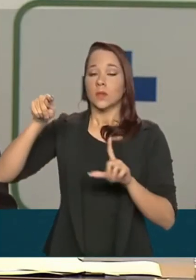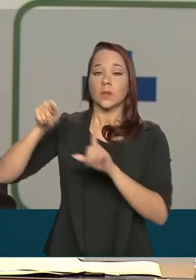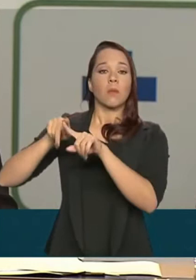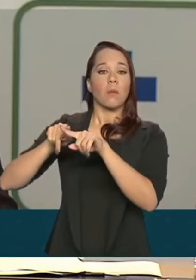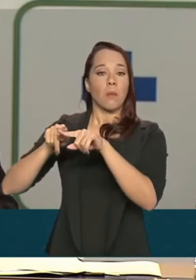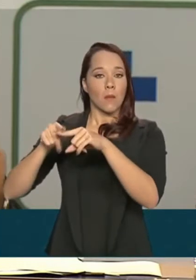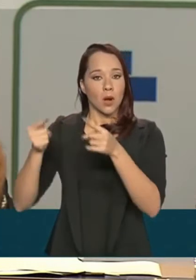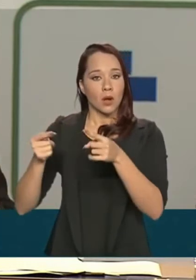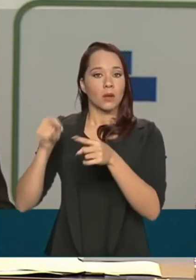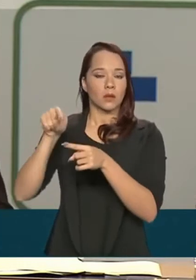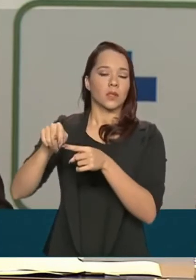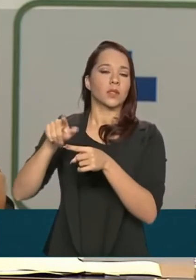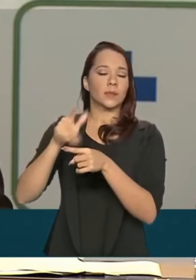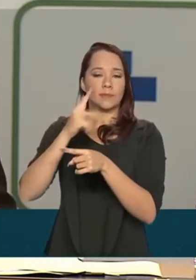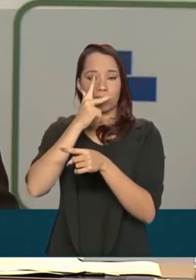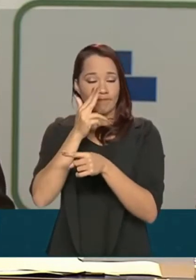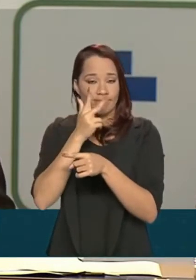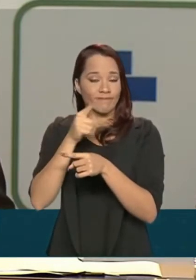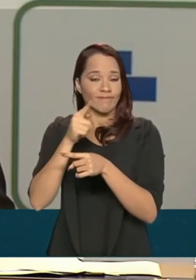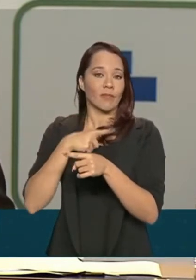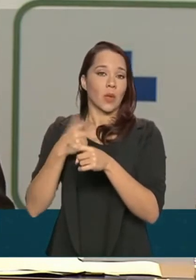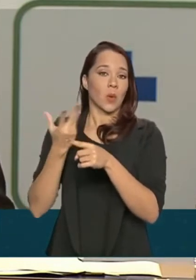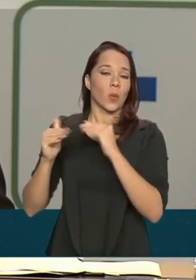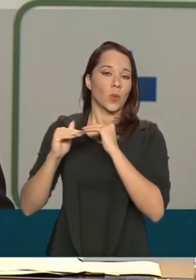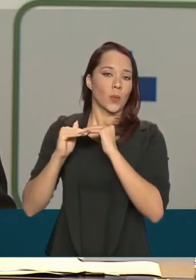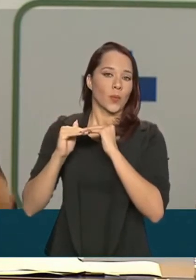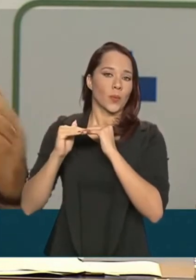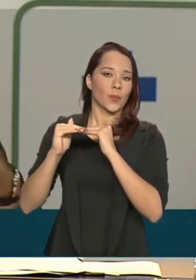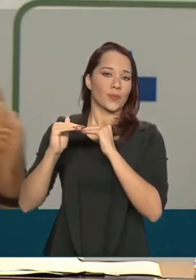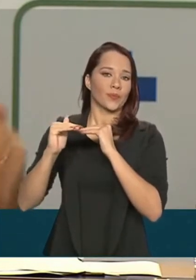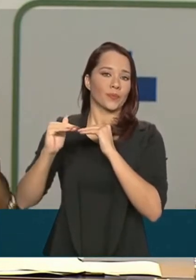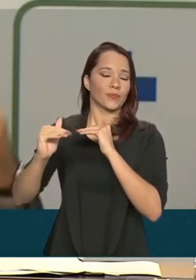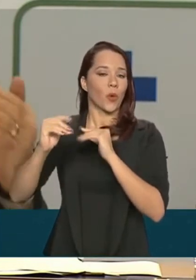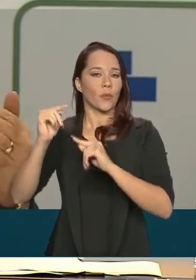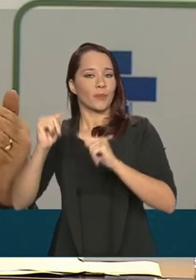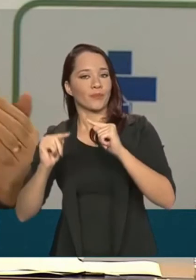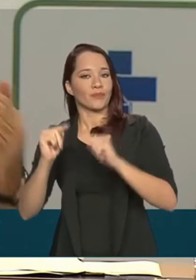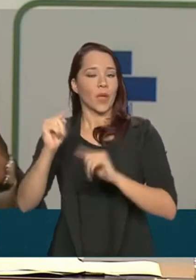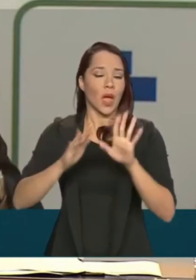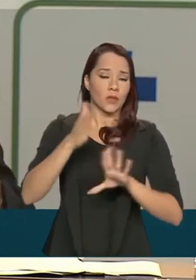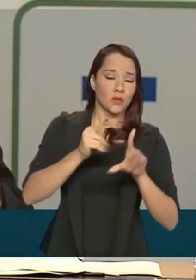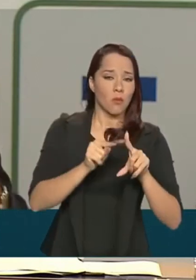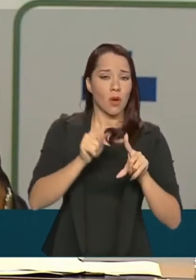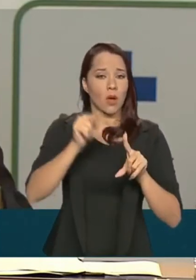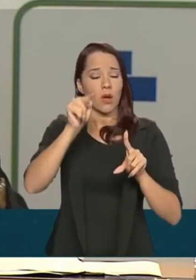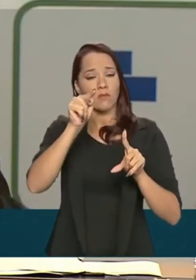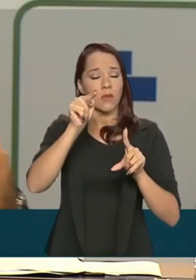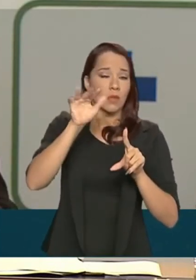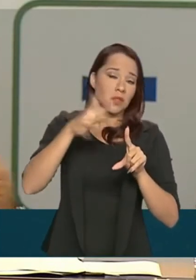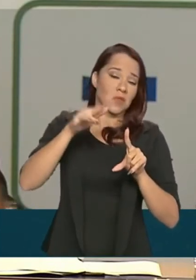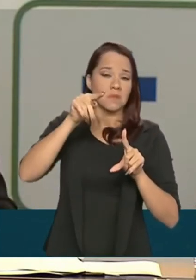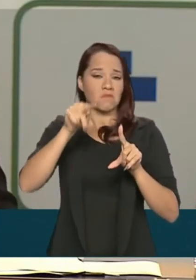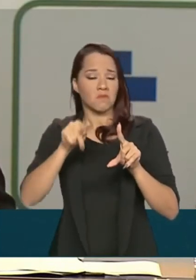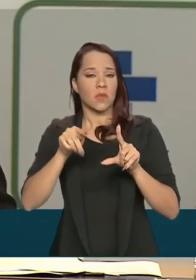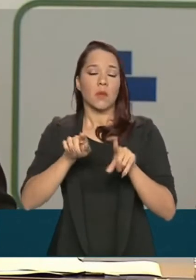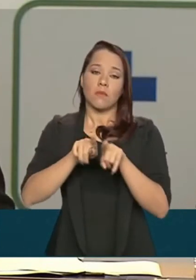mas tem se mostrado relativamente constante, com variações um pouco para cima, um pouco para baixo, mas de uma maneira